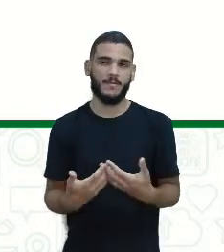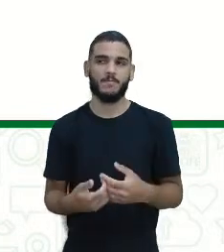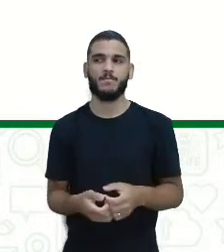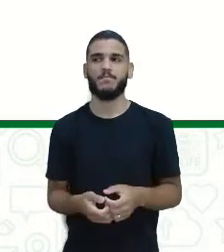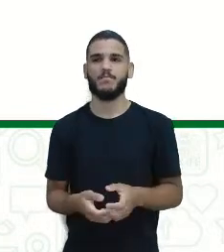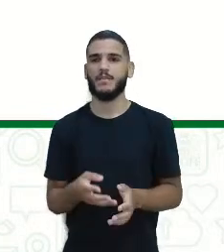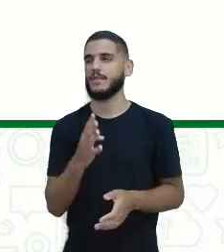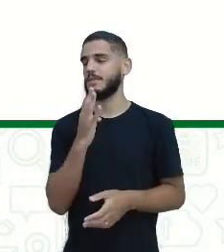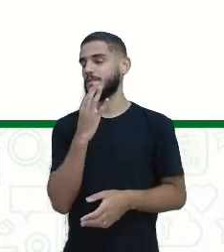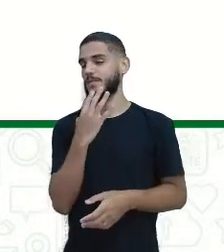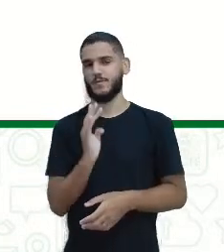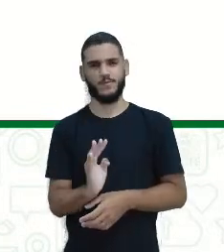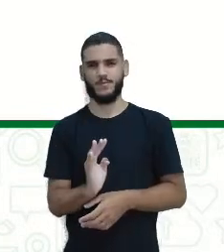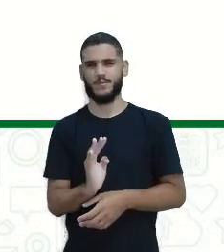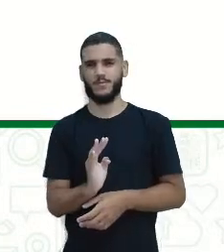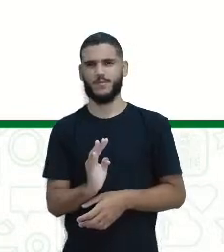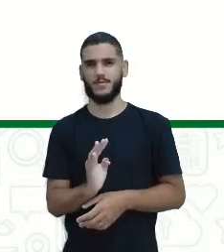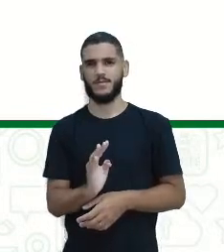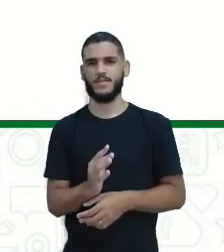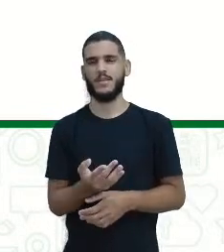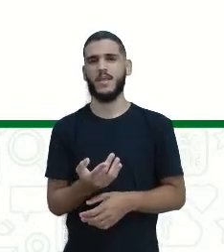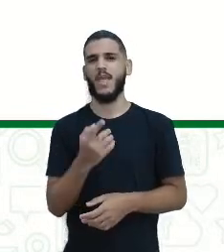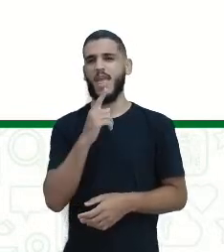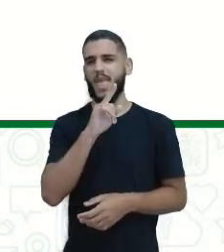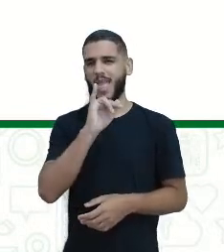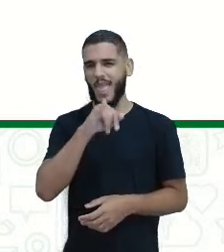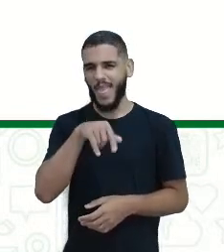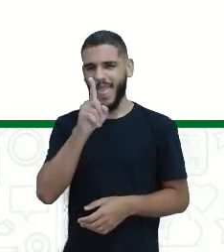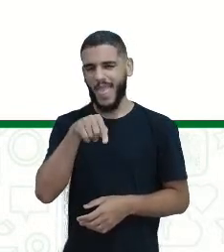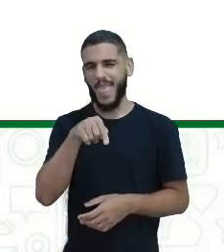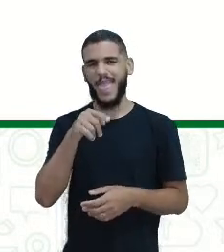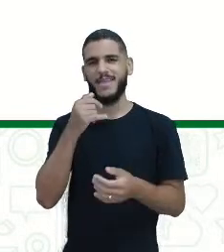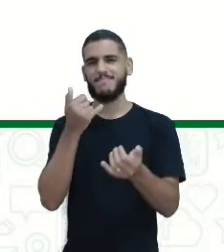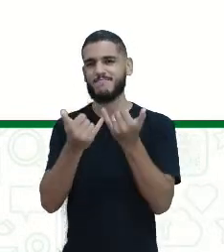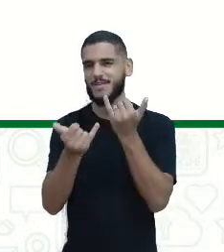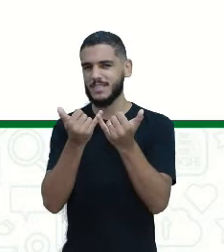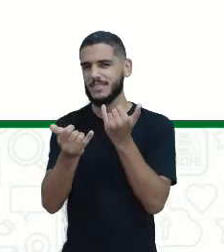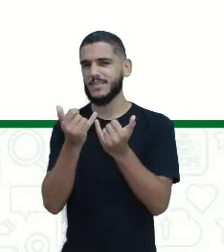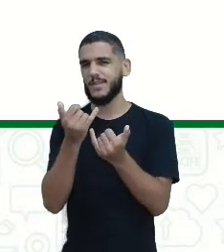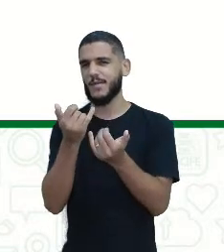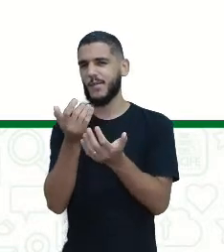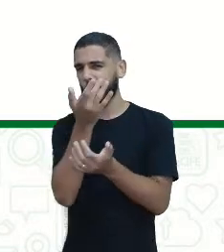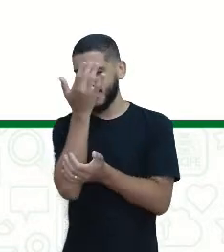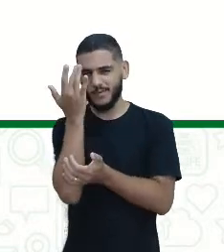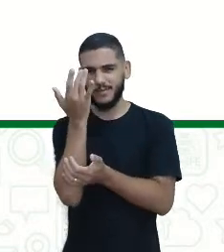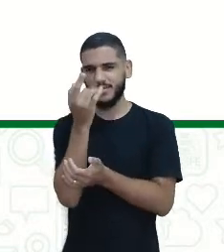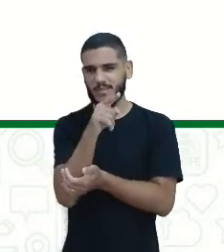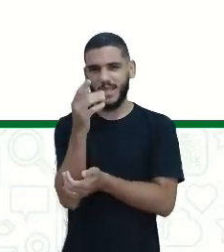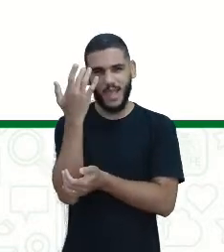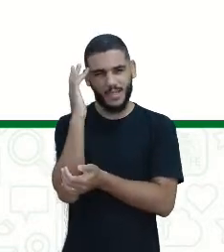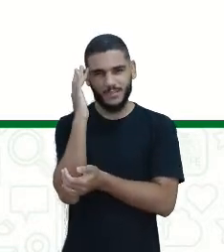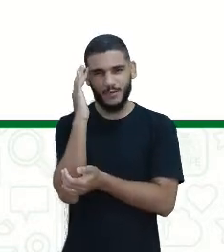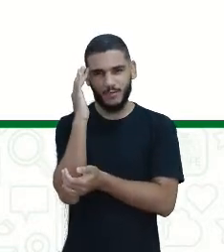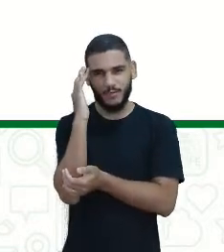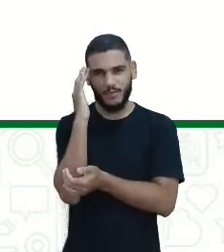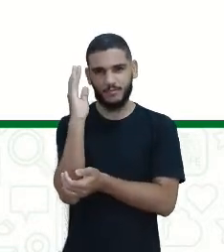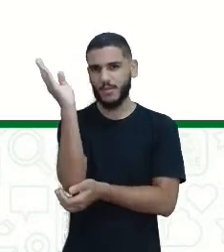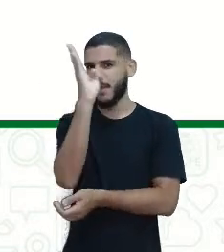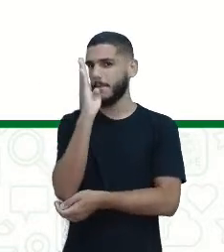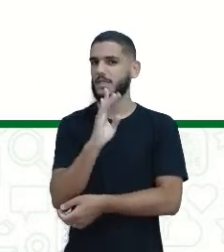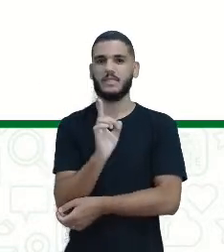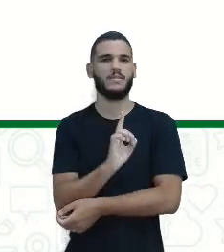Não conhecem? Será que ela é parecida com alguém, vocês acham? Vou dar uma dica, não é brasileira.